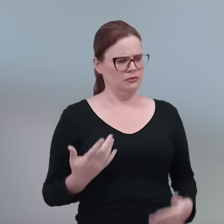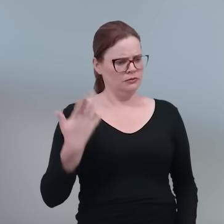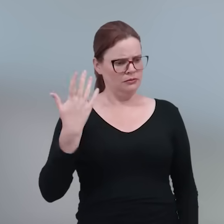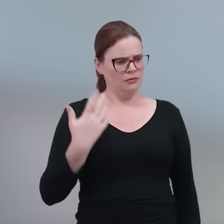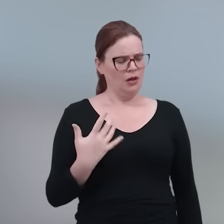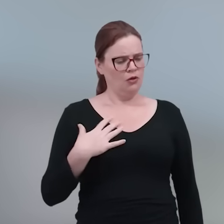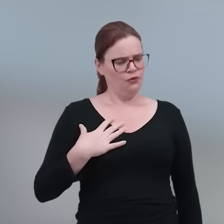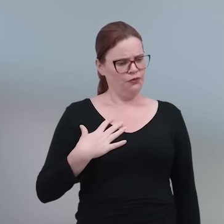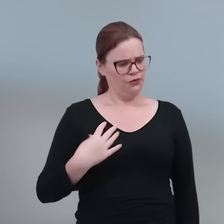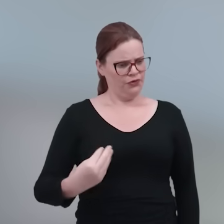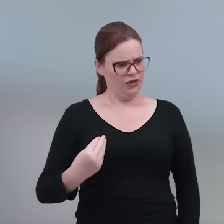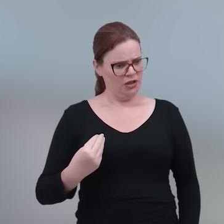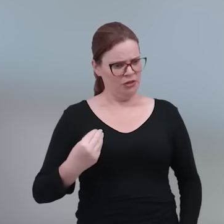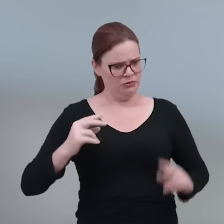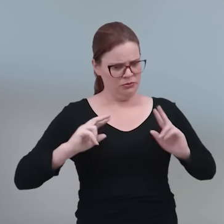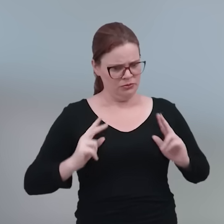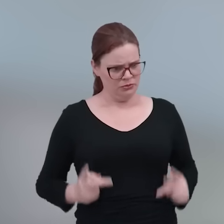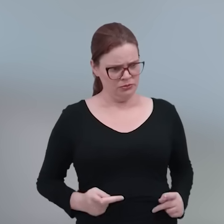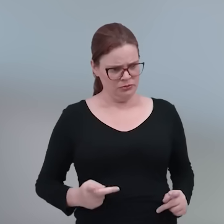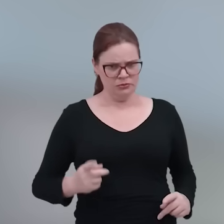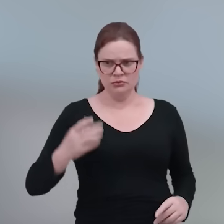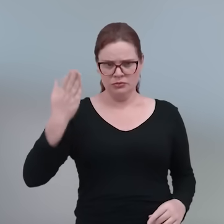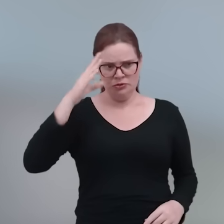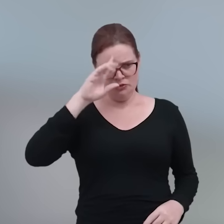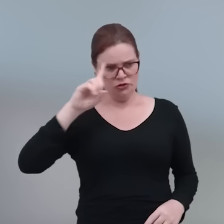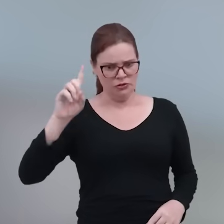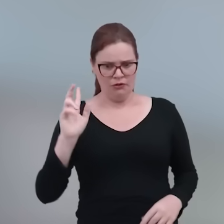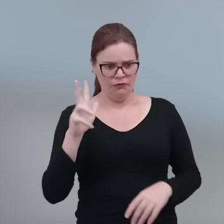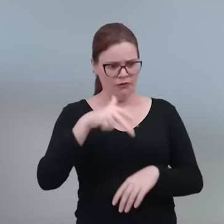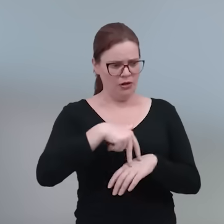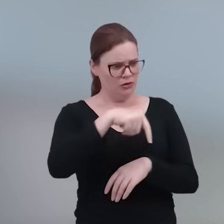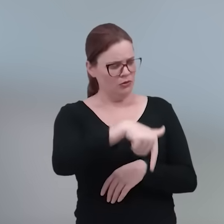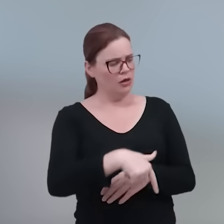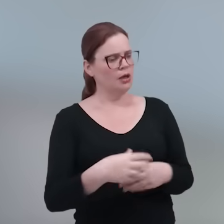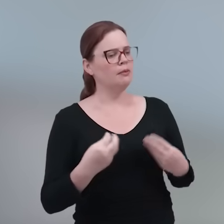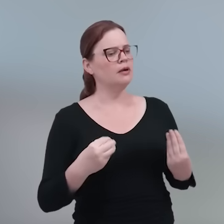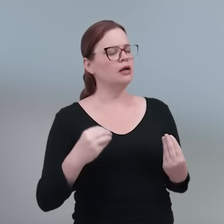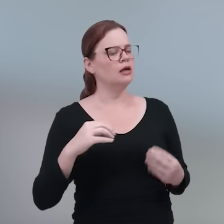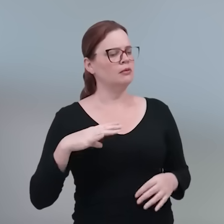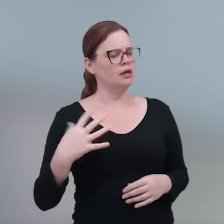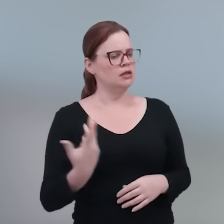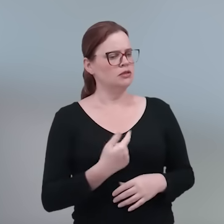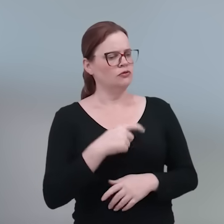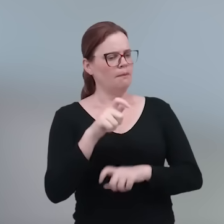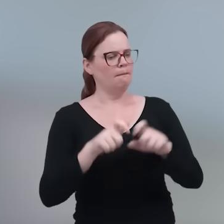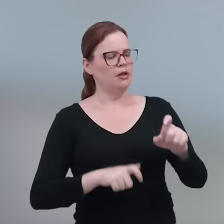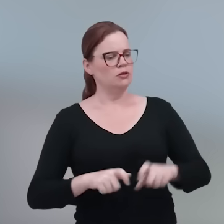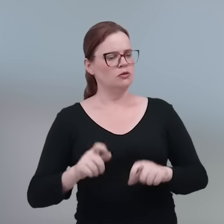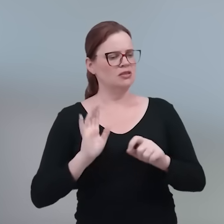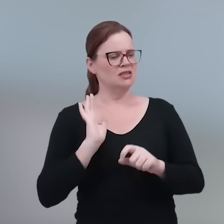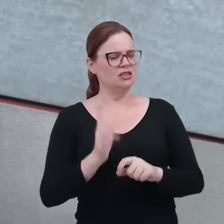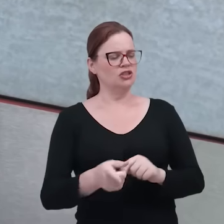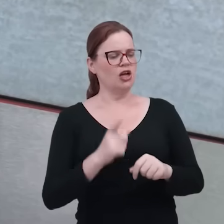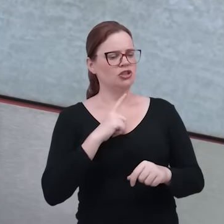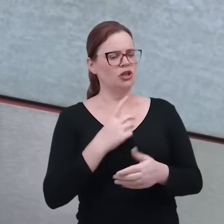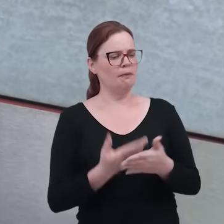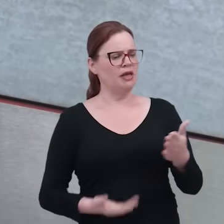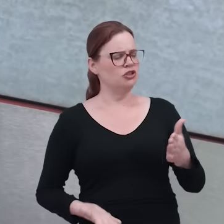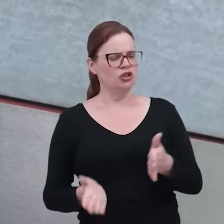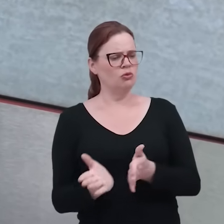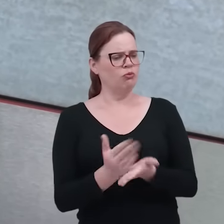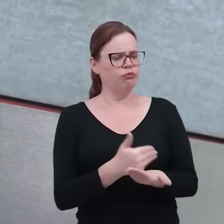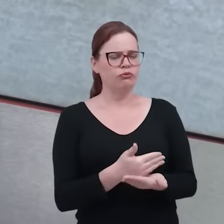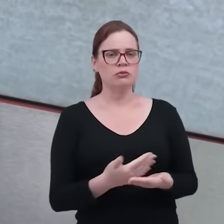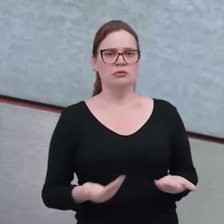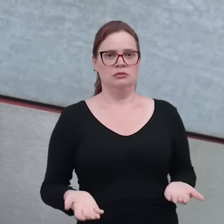Filho do Homem veio buscar e salvar o que se havia perdido. Então ele